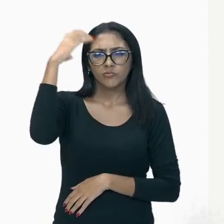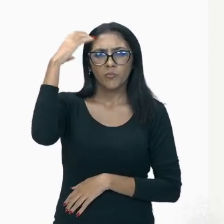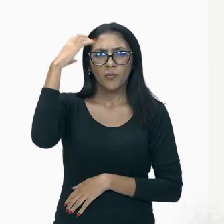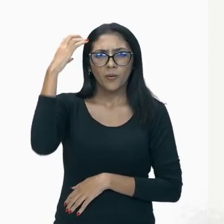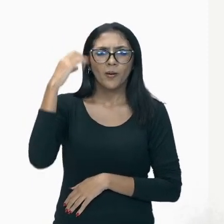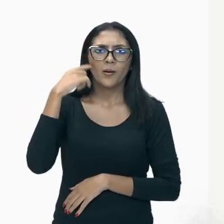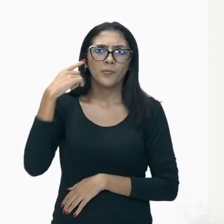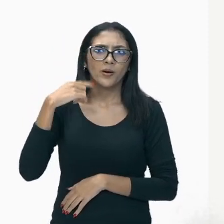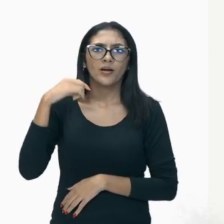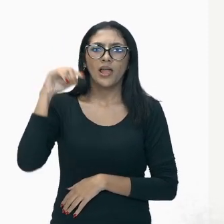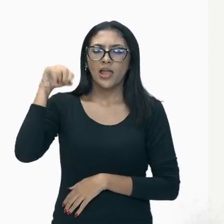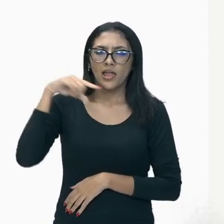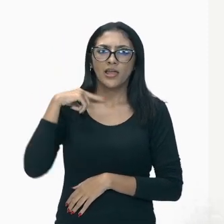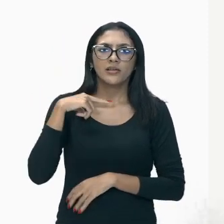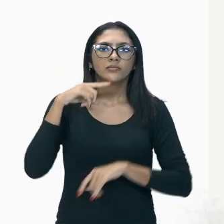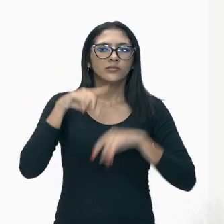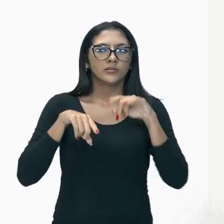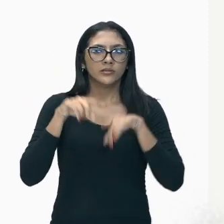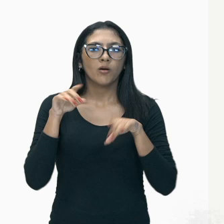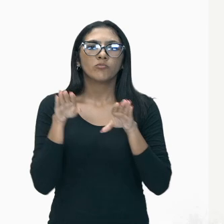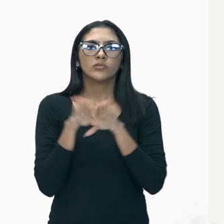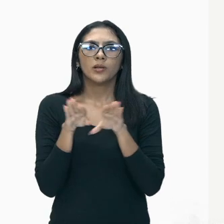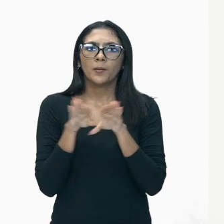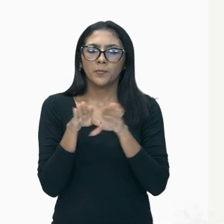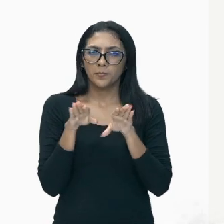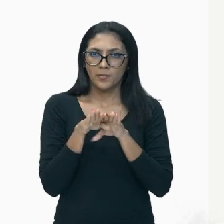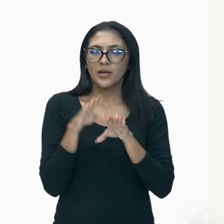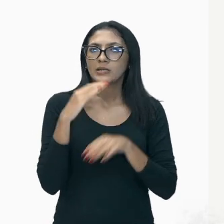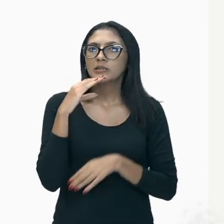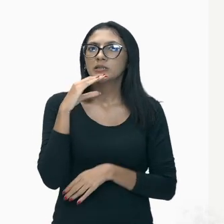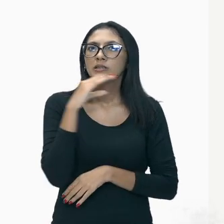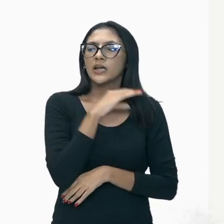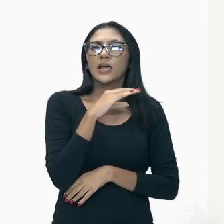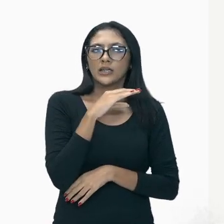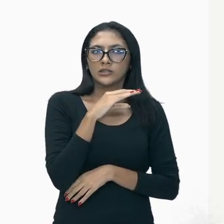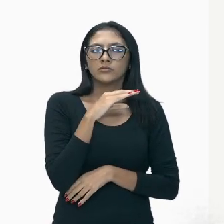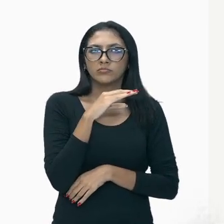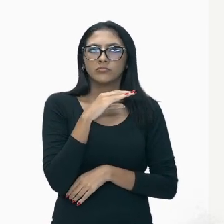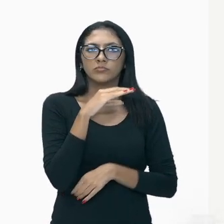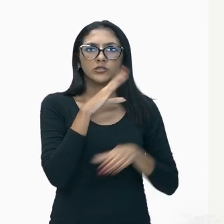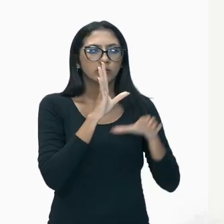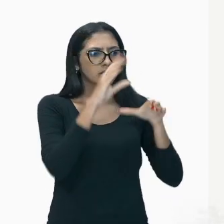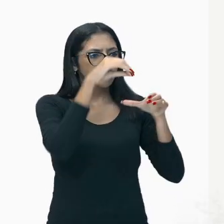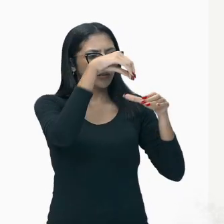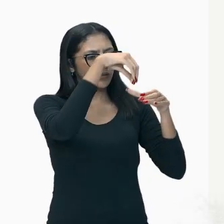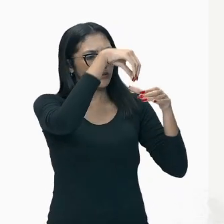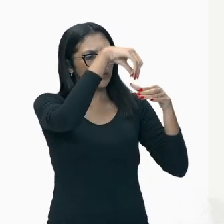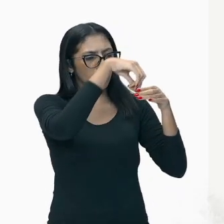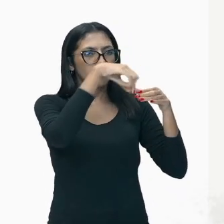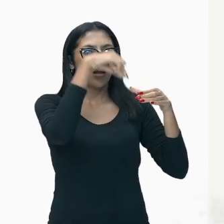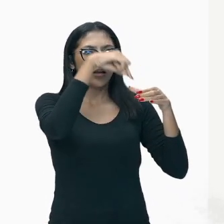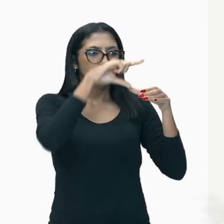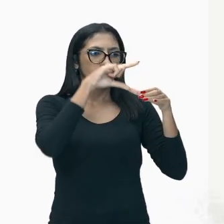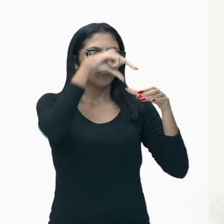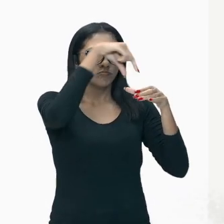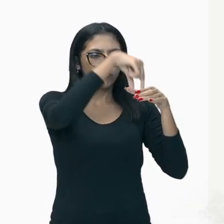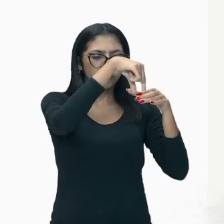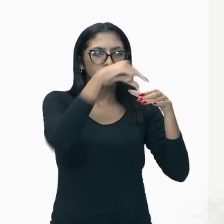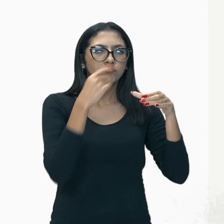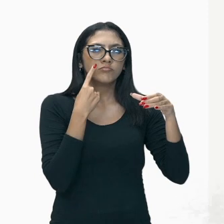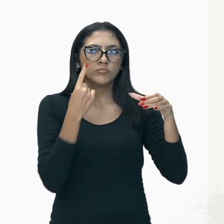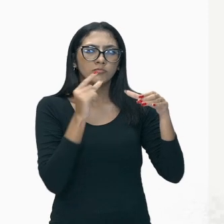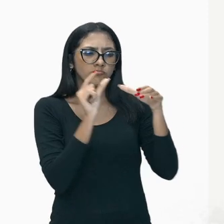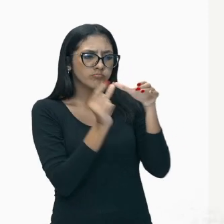resistor aquece por efeito Joule, a água que envolve. Ou seja, aqui eu tenho